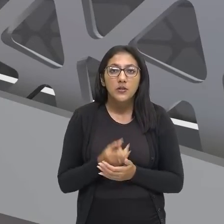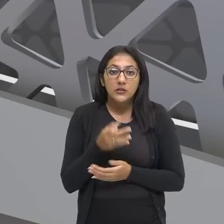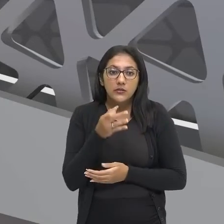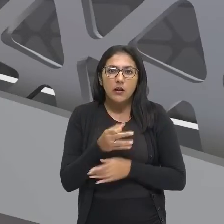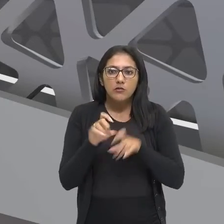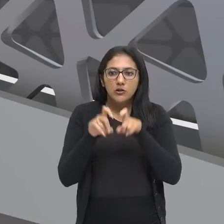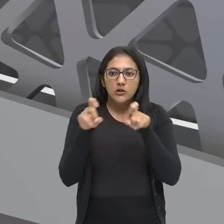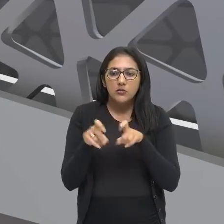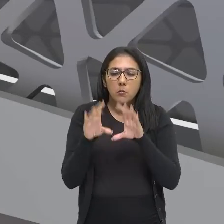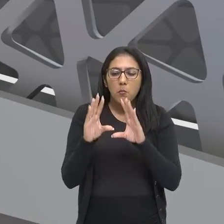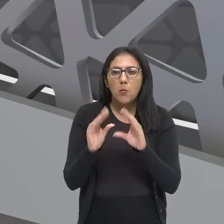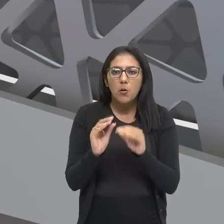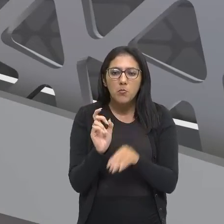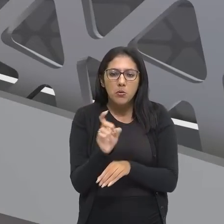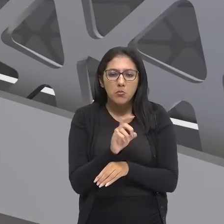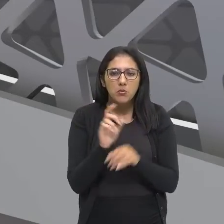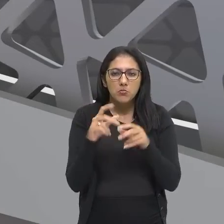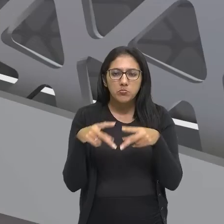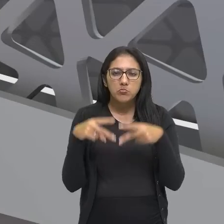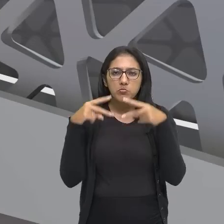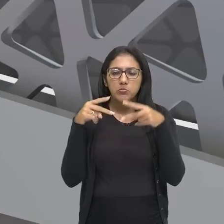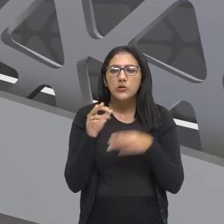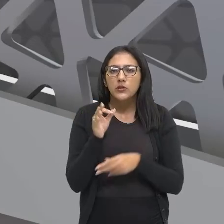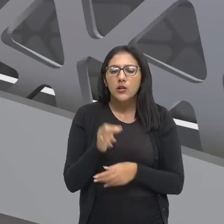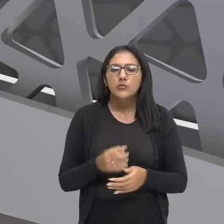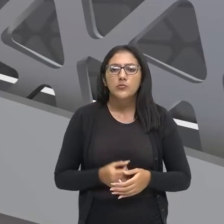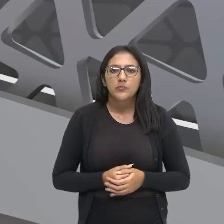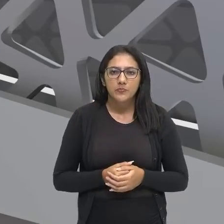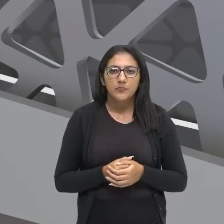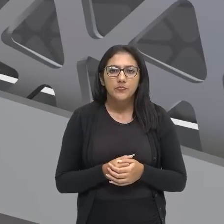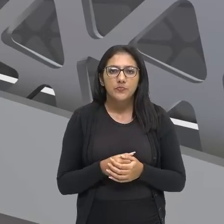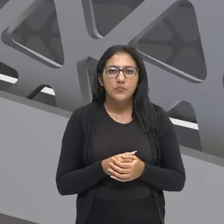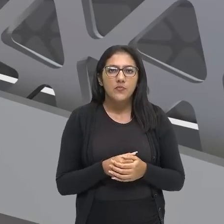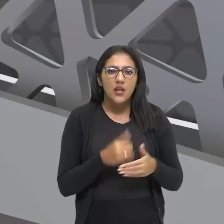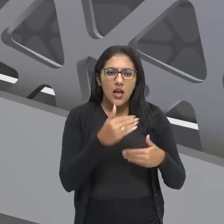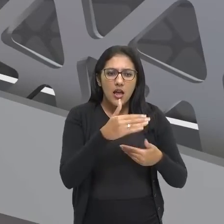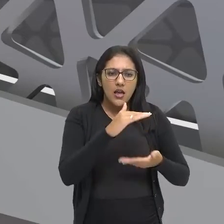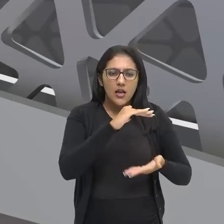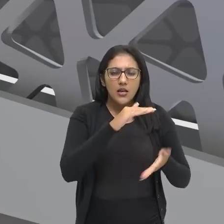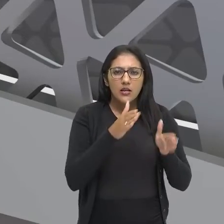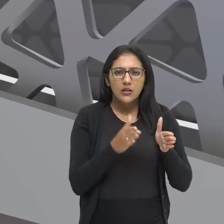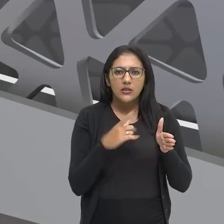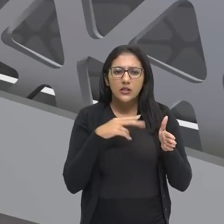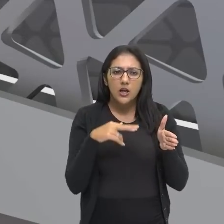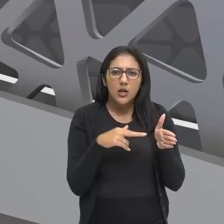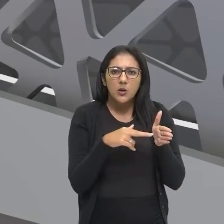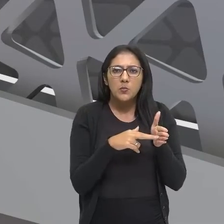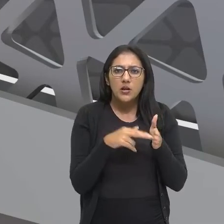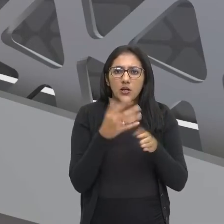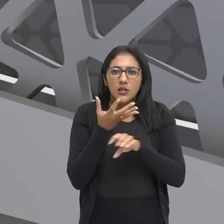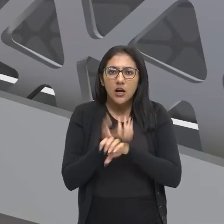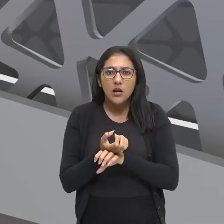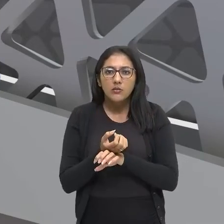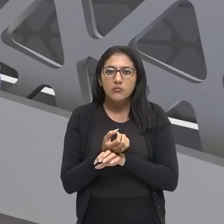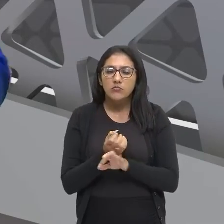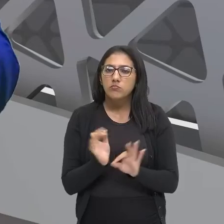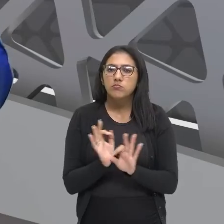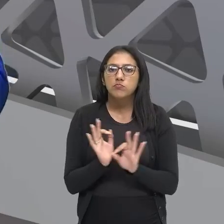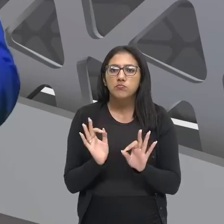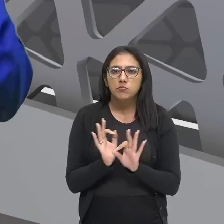tem que estar carregado? A mesma coisa no break, ele tem que estar com a bateria dele carregada. Se de repente acontecer